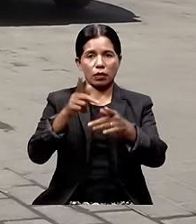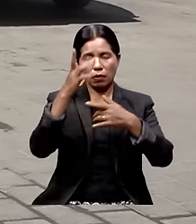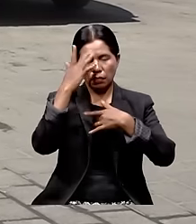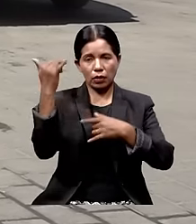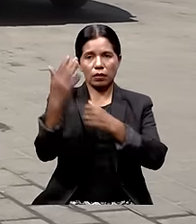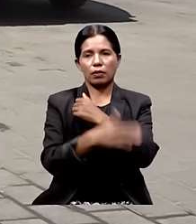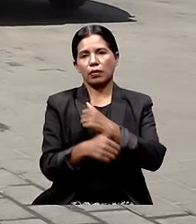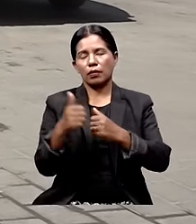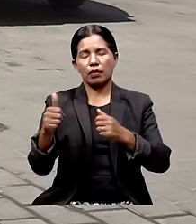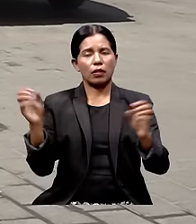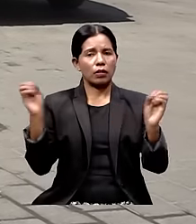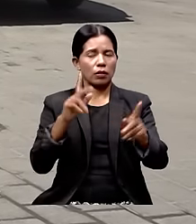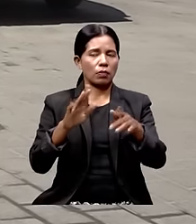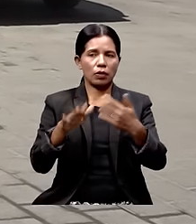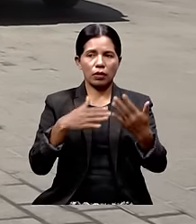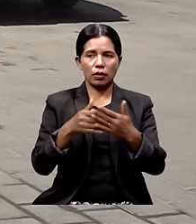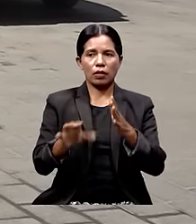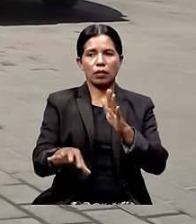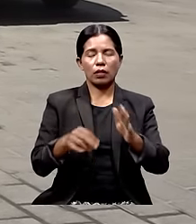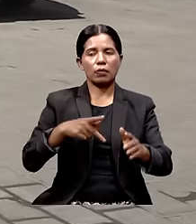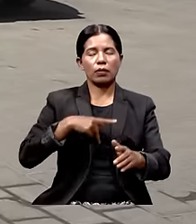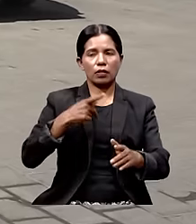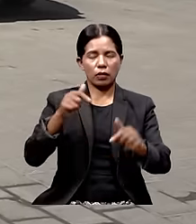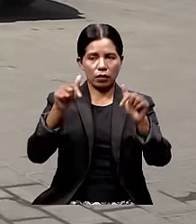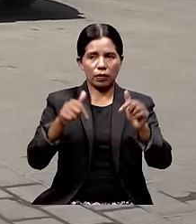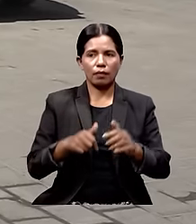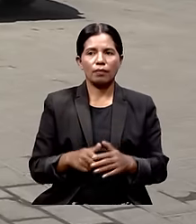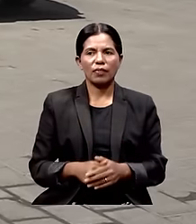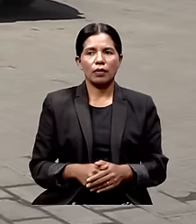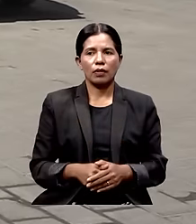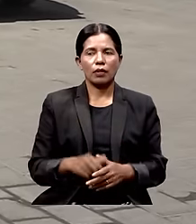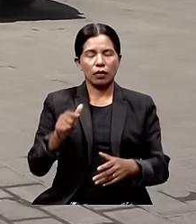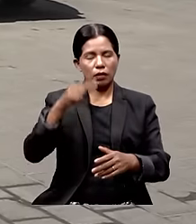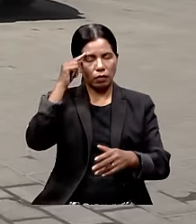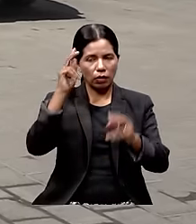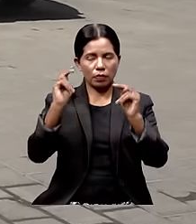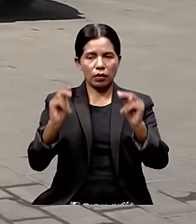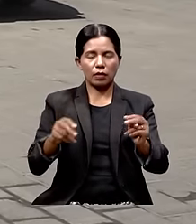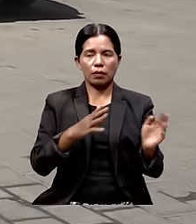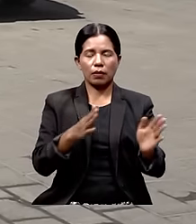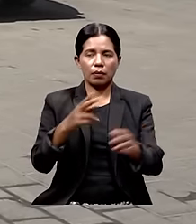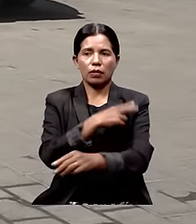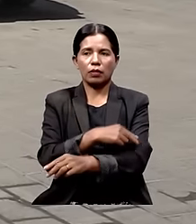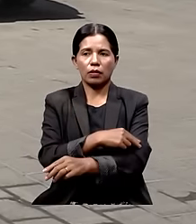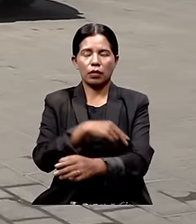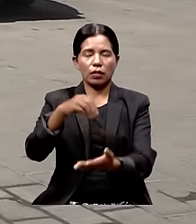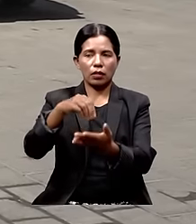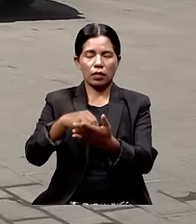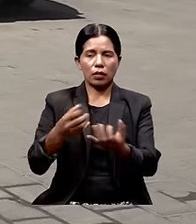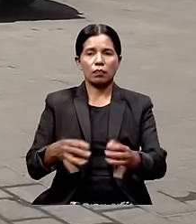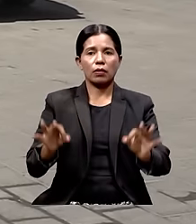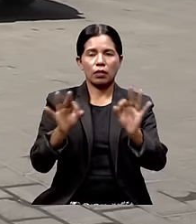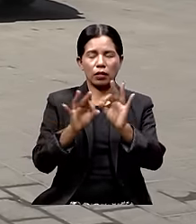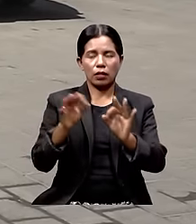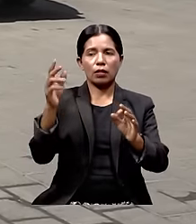Rai Lior, aí bela osema tudo, retam privilégio de ne. Nune, governo precisa preparar o hospital no tal most prioridade